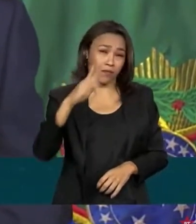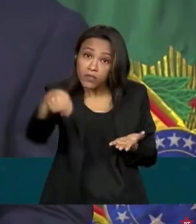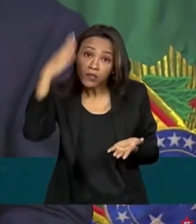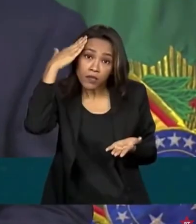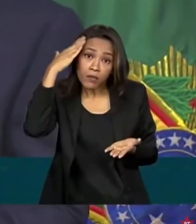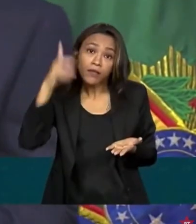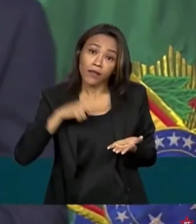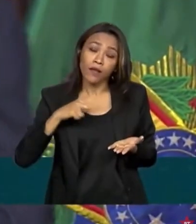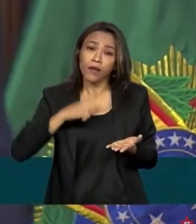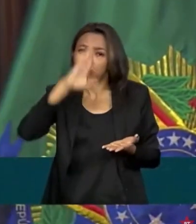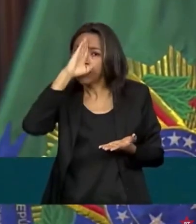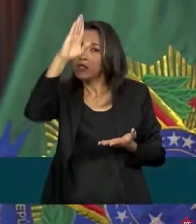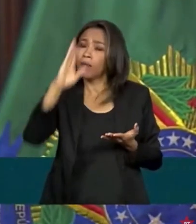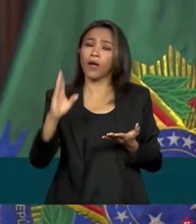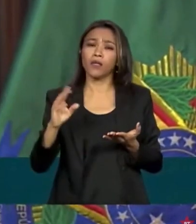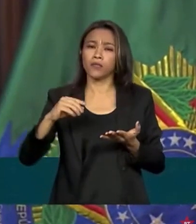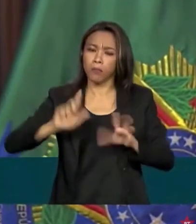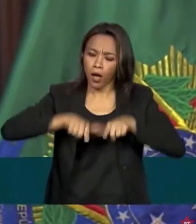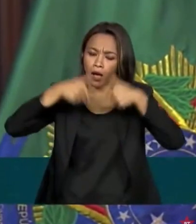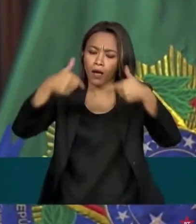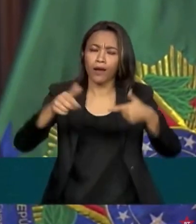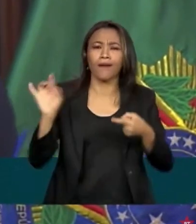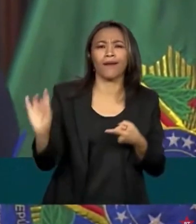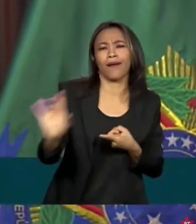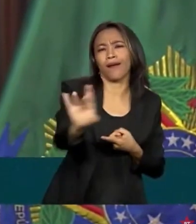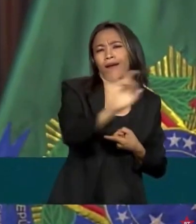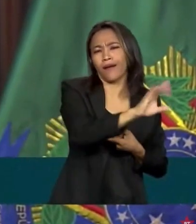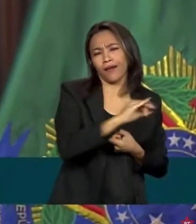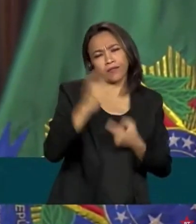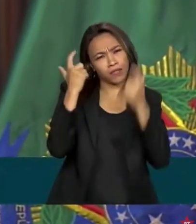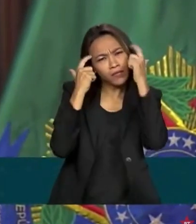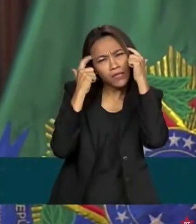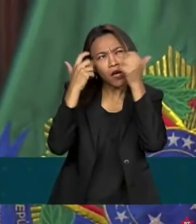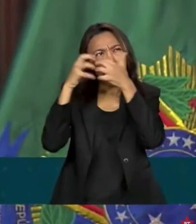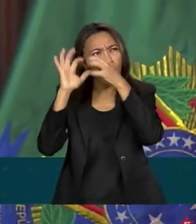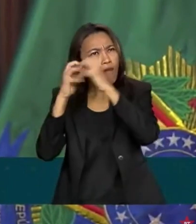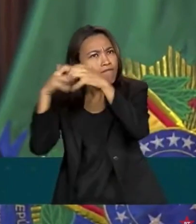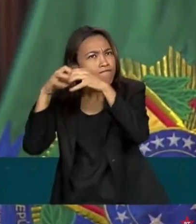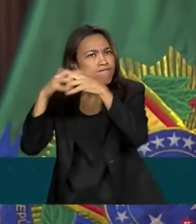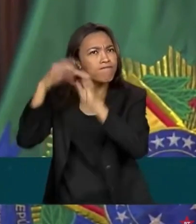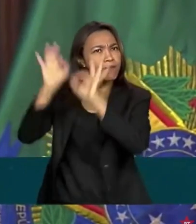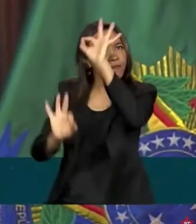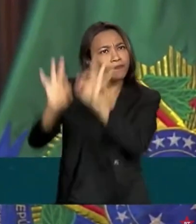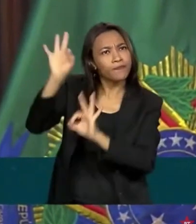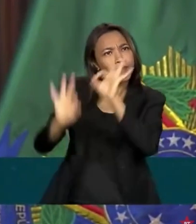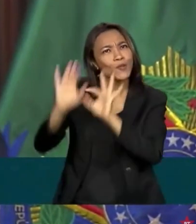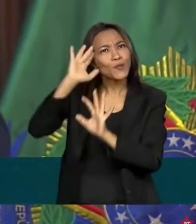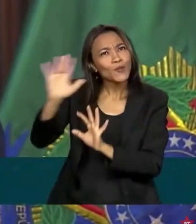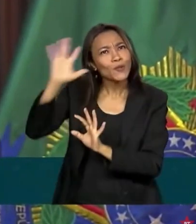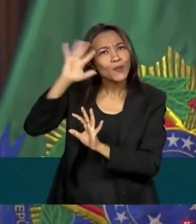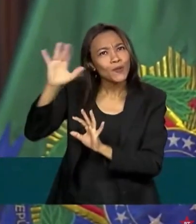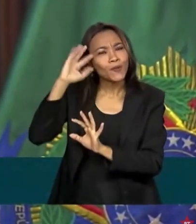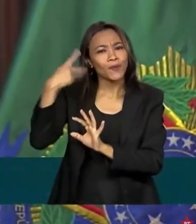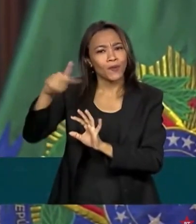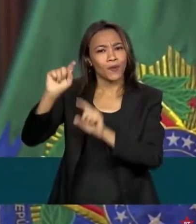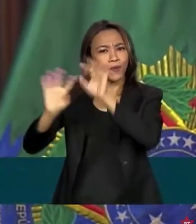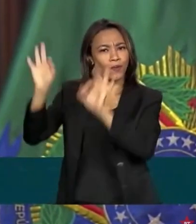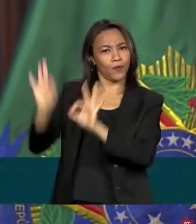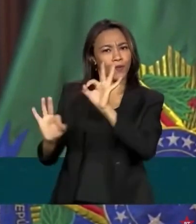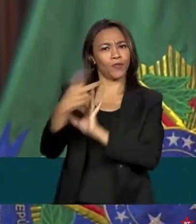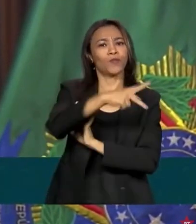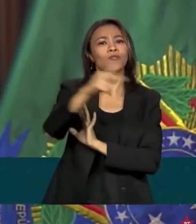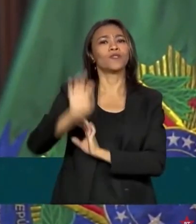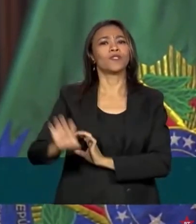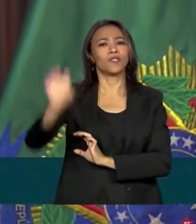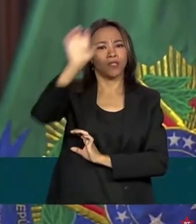vocês. Cada governador, cada governadora tem uma obra na cabeça, que é a obra do seu sonho, que é a obra principal para o estado, para